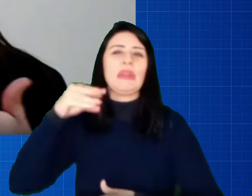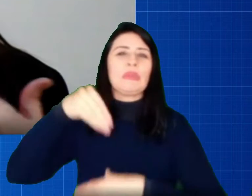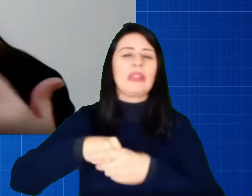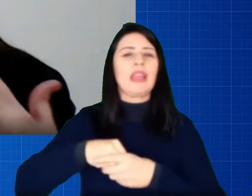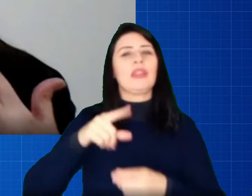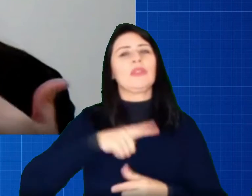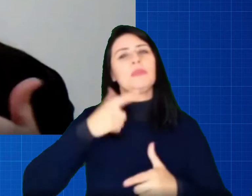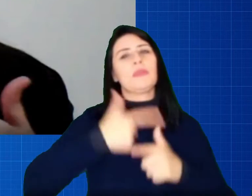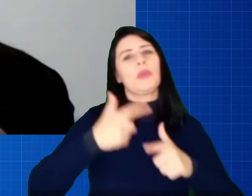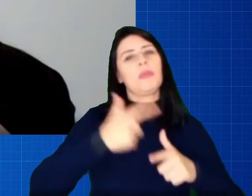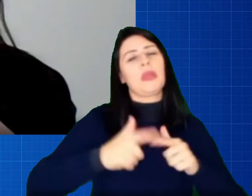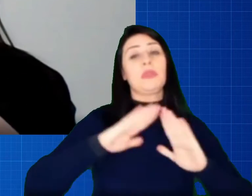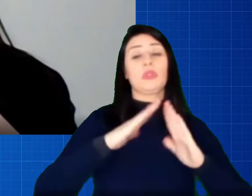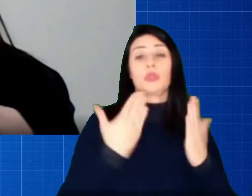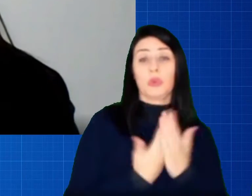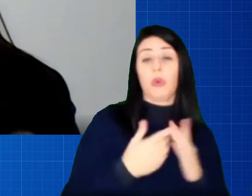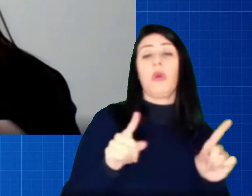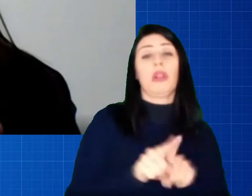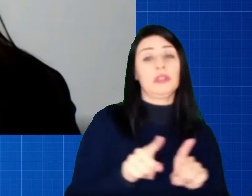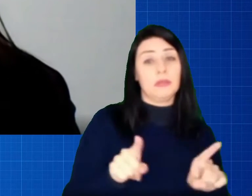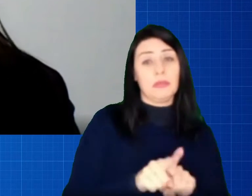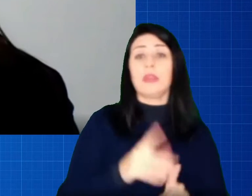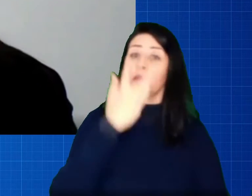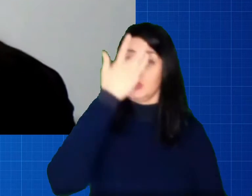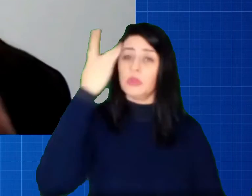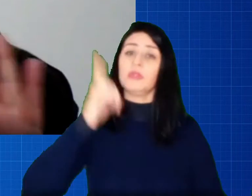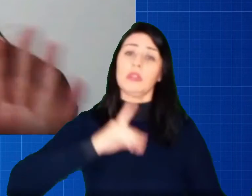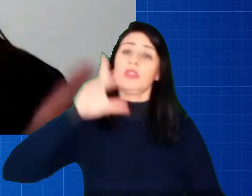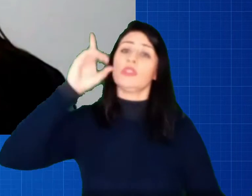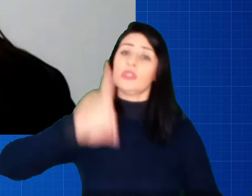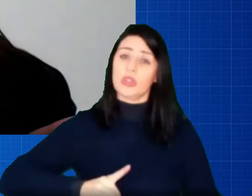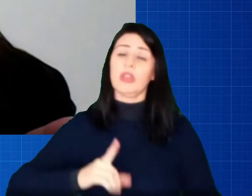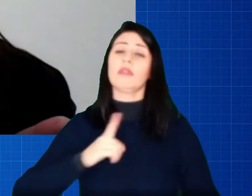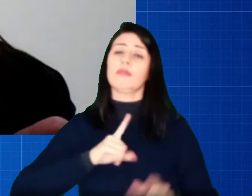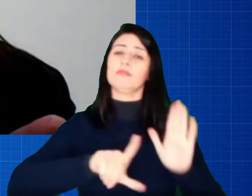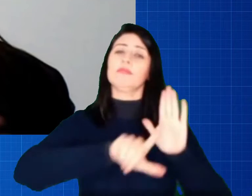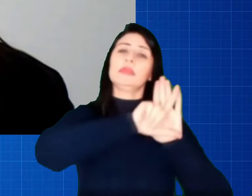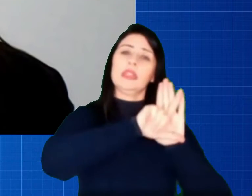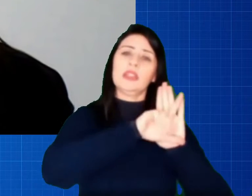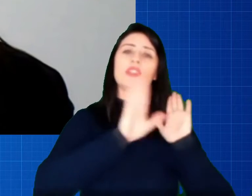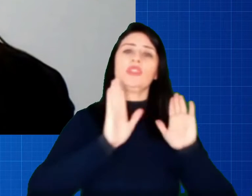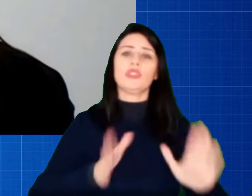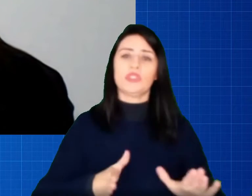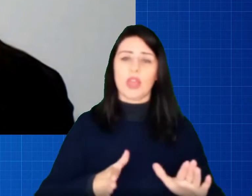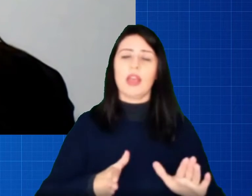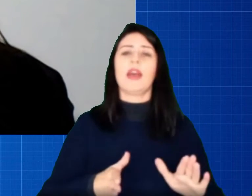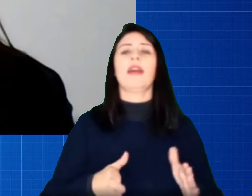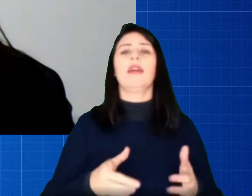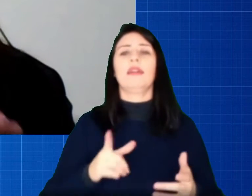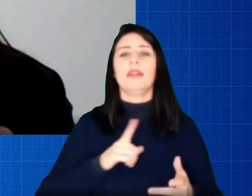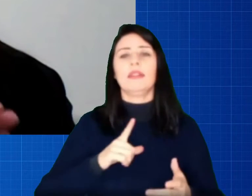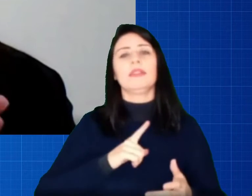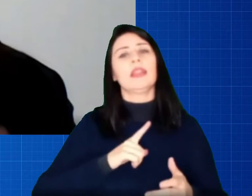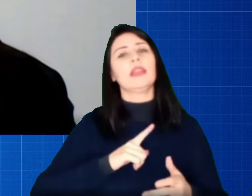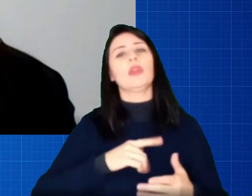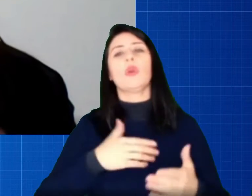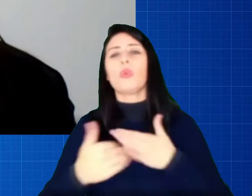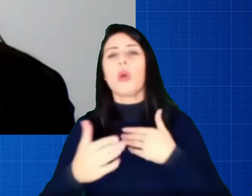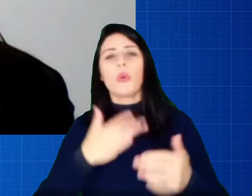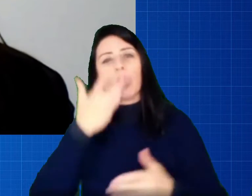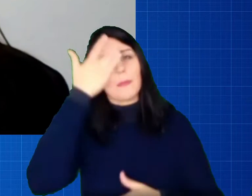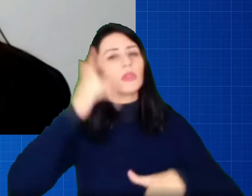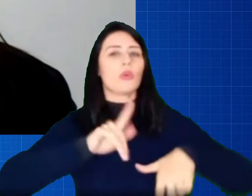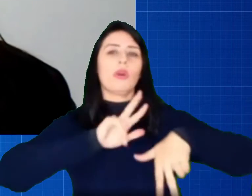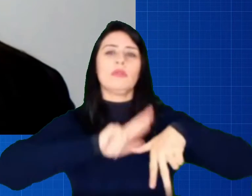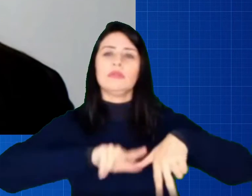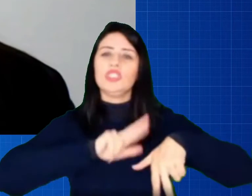né, ela conta para o pai e para a mãe que não aceita e vira uma crise na escola, né? Mas assim, as pessoas têm direitos adquiridos também,